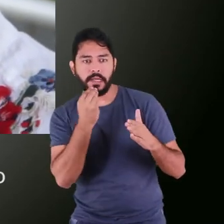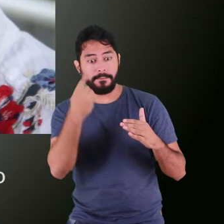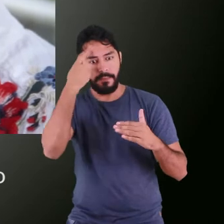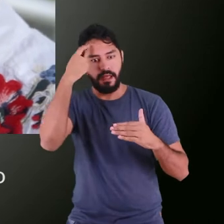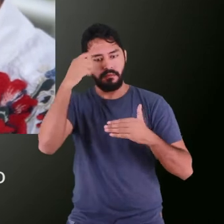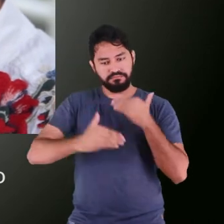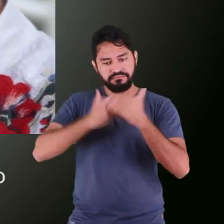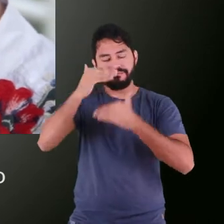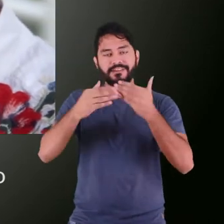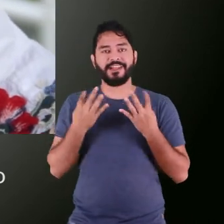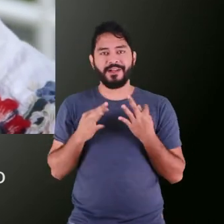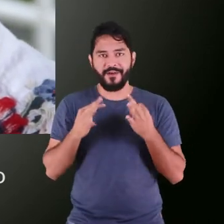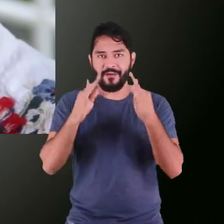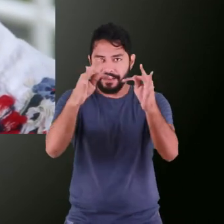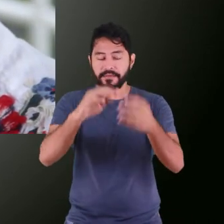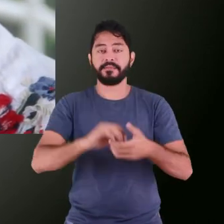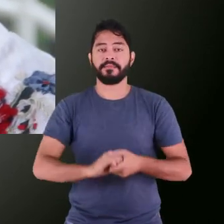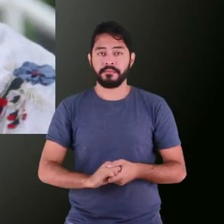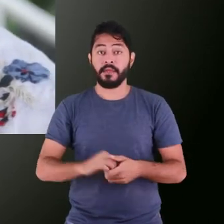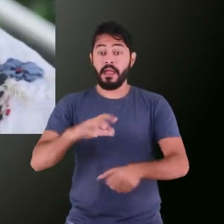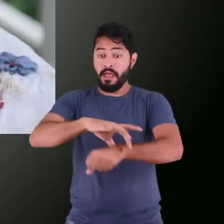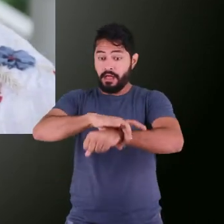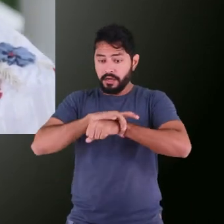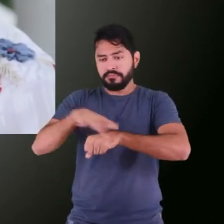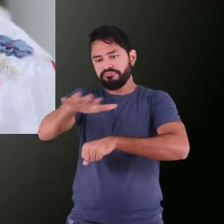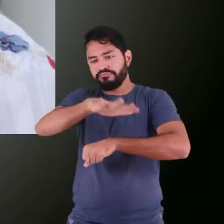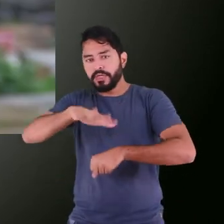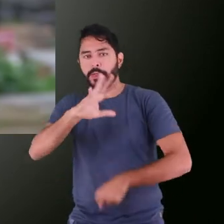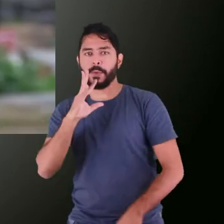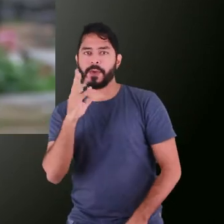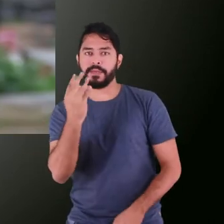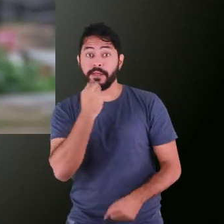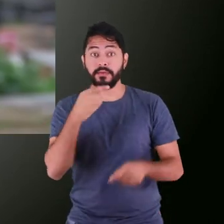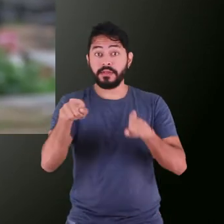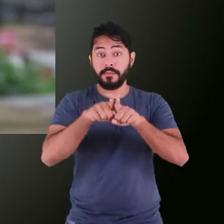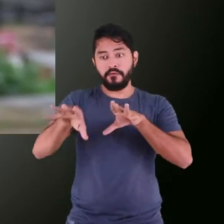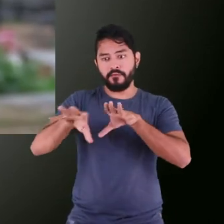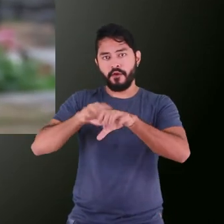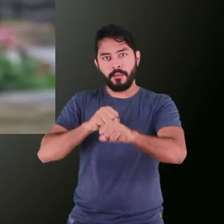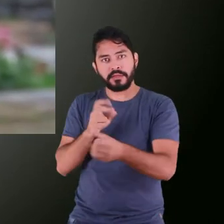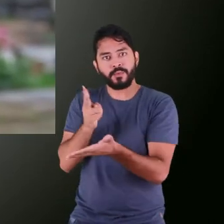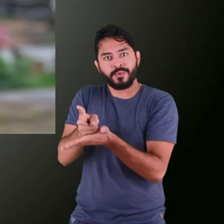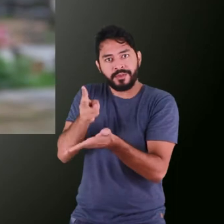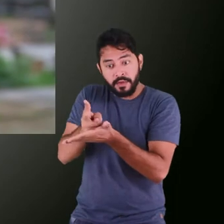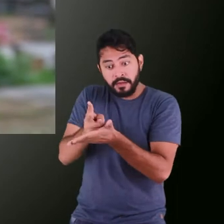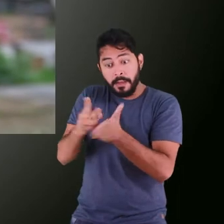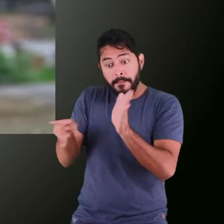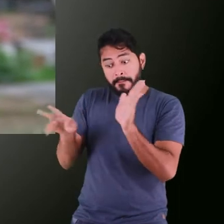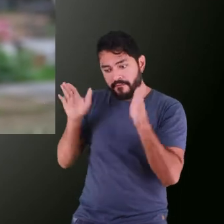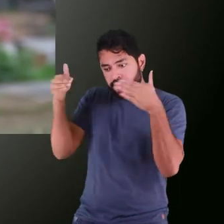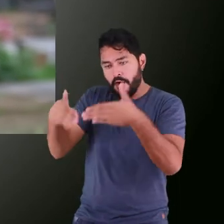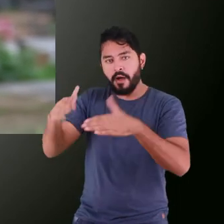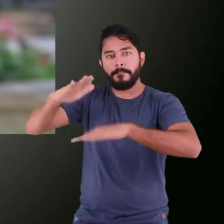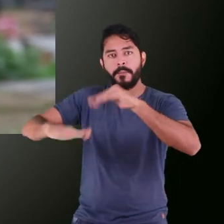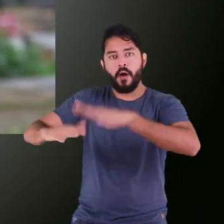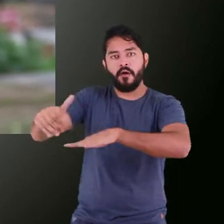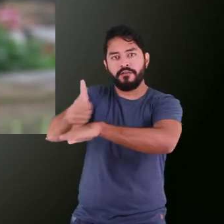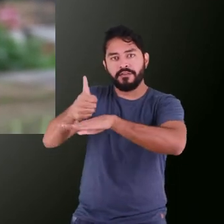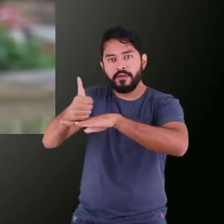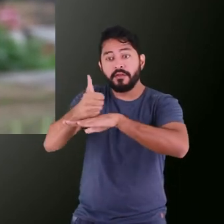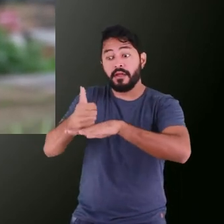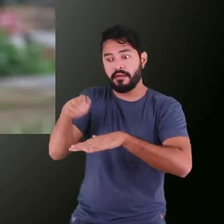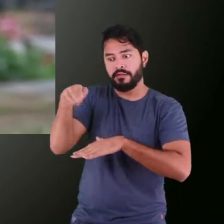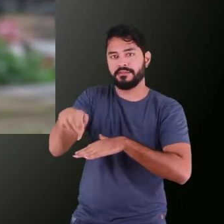produção do conhecimento, pensar o desenvolvimento de tecnologias, né? É garantir também espaço de conhecimento e de formação